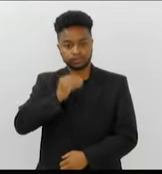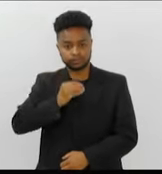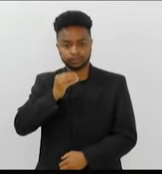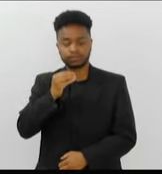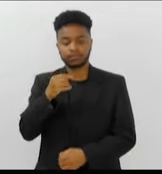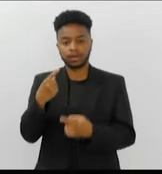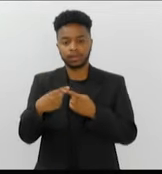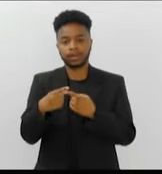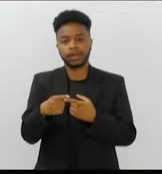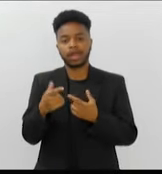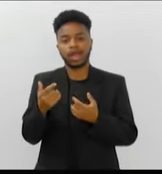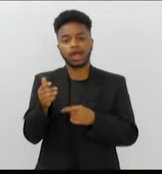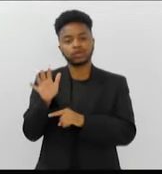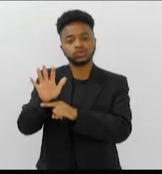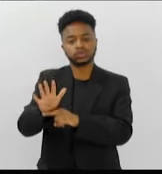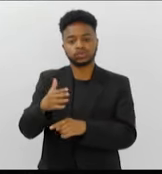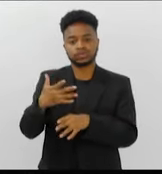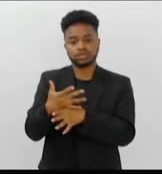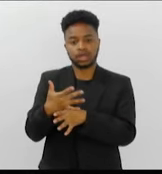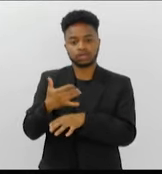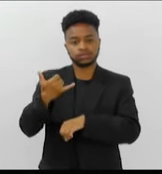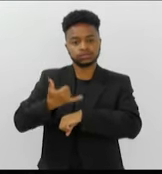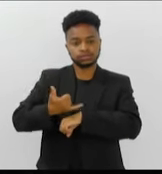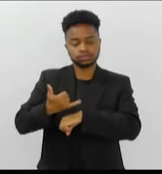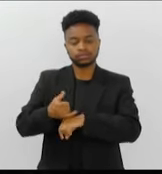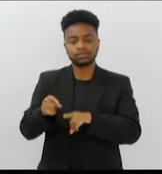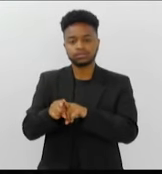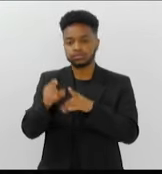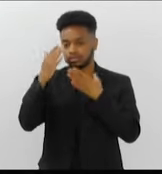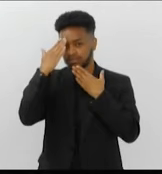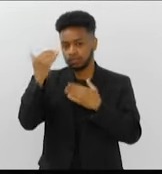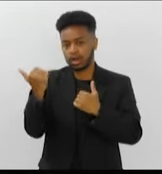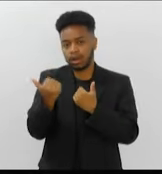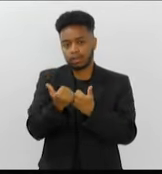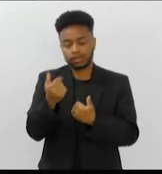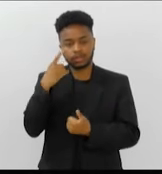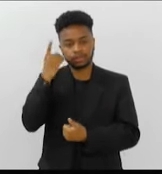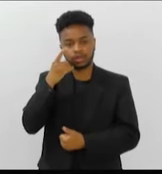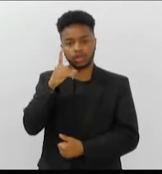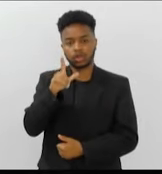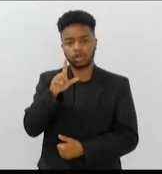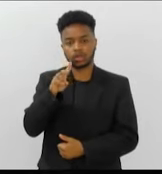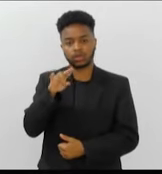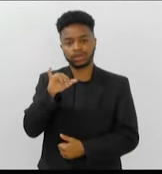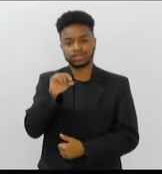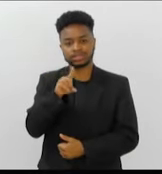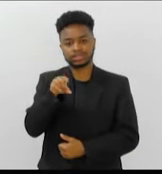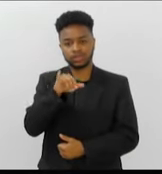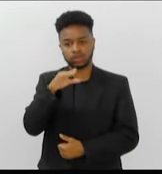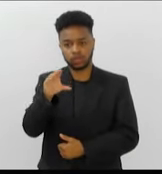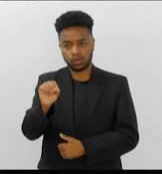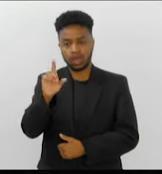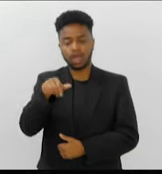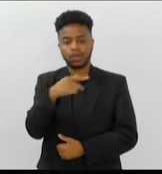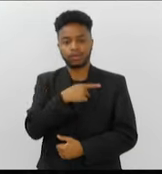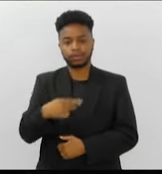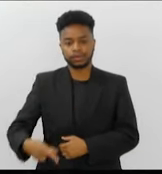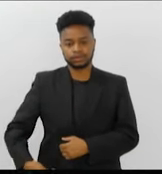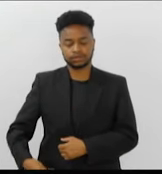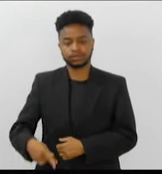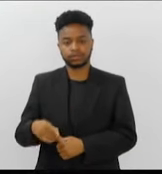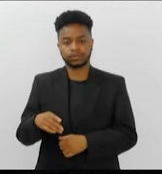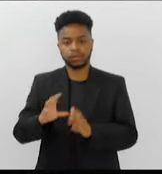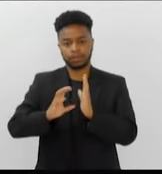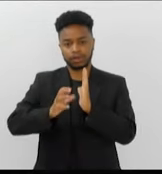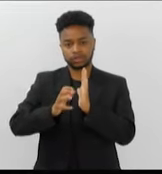deu à cidade de Volta Redonda, o apoio do deputado Luizinho, que é o presidente do partido que o